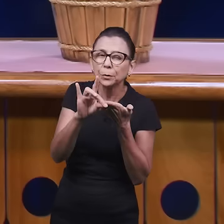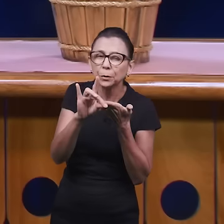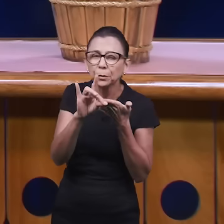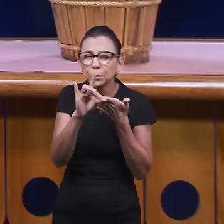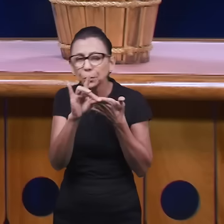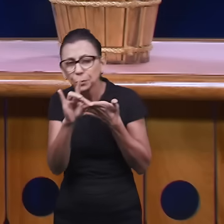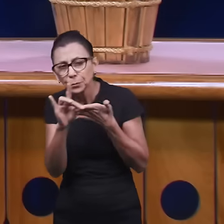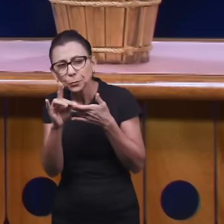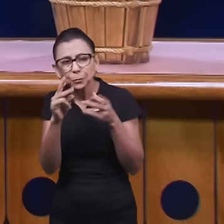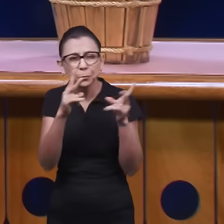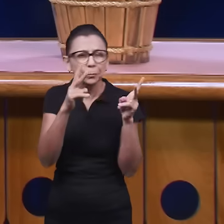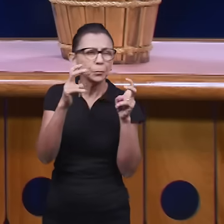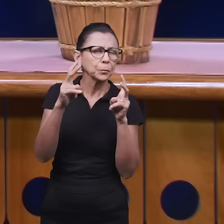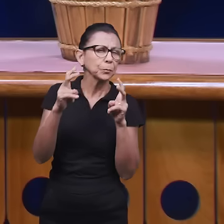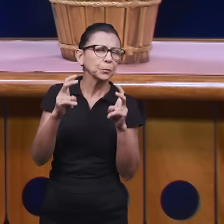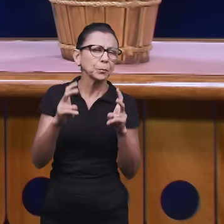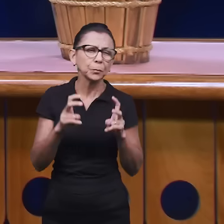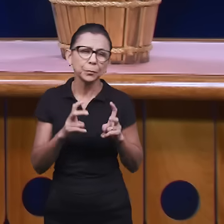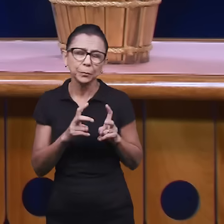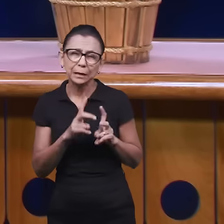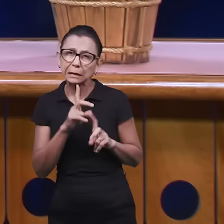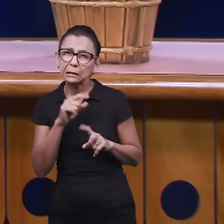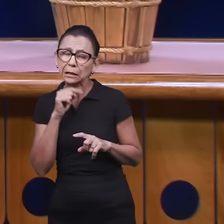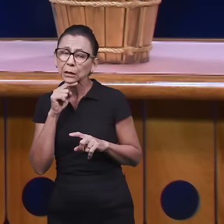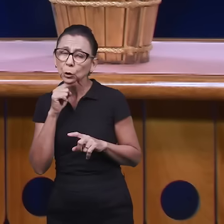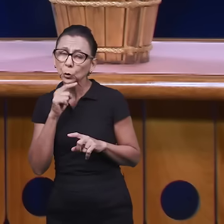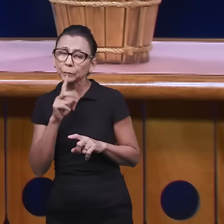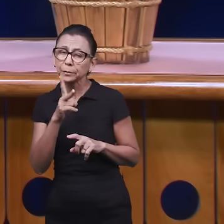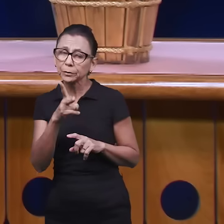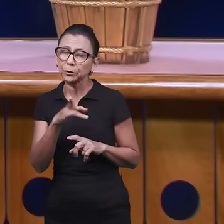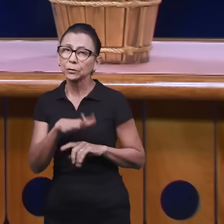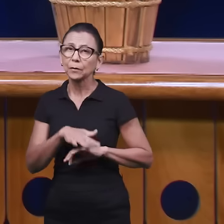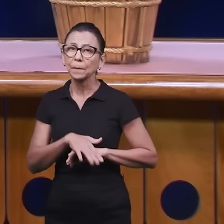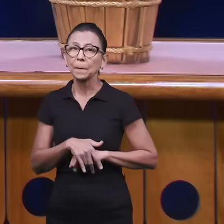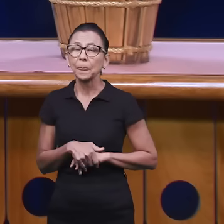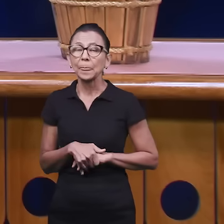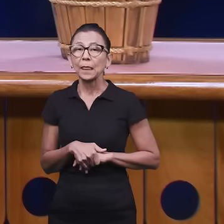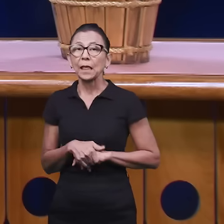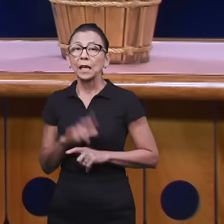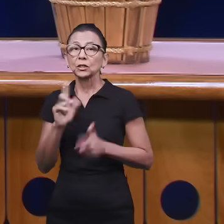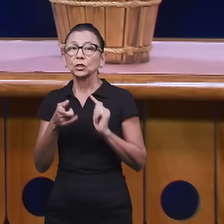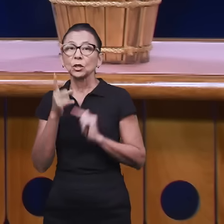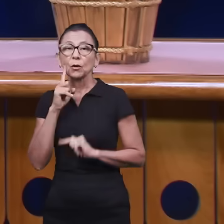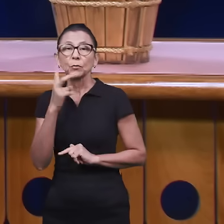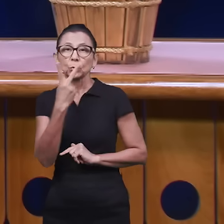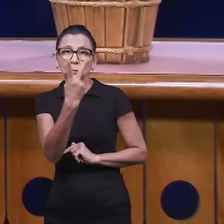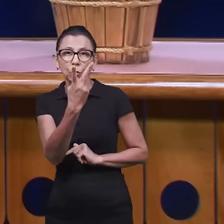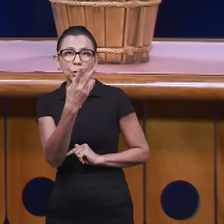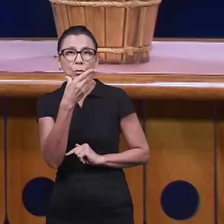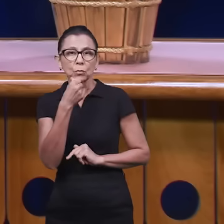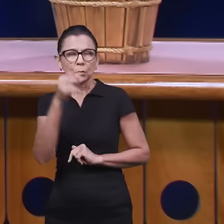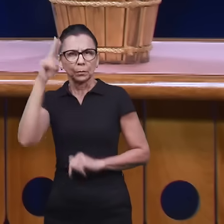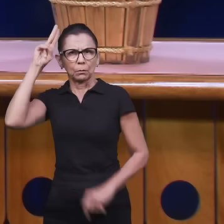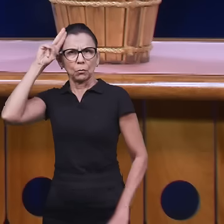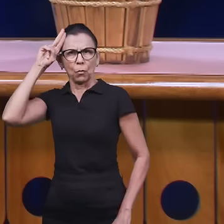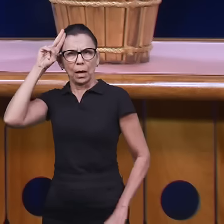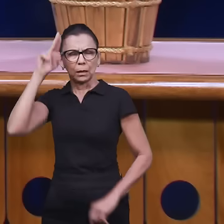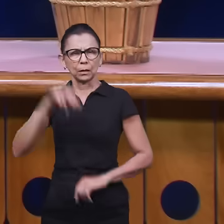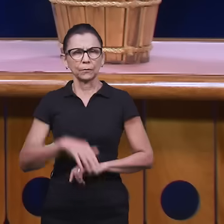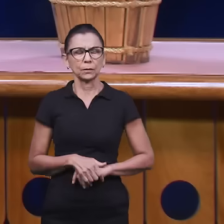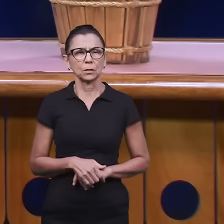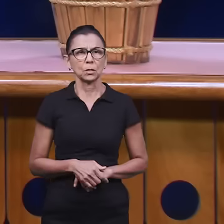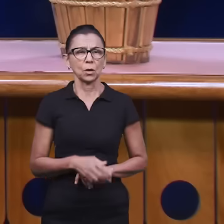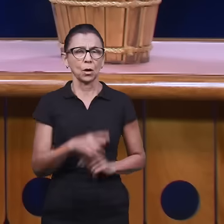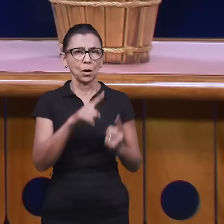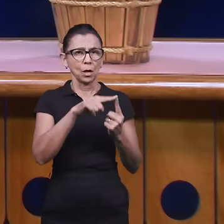sondar alguma coisa. Ele não estava ainda muito convicto daquilo. E ele ouviu quando 2 guardas conversavam e um dizia o seguinte: olha,